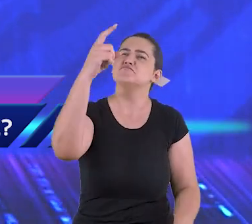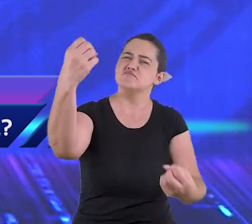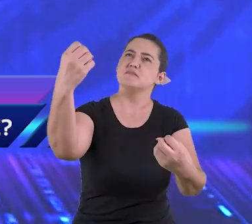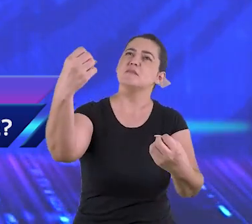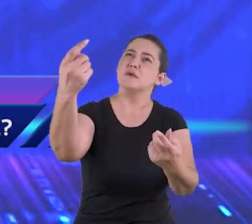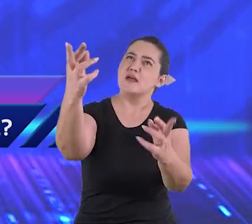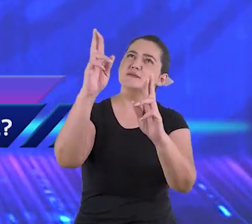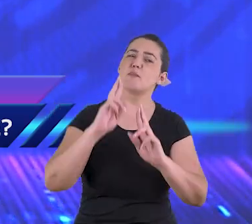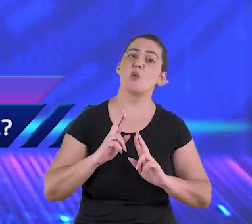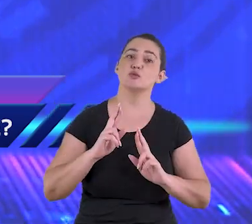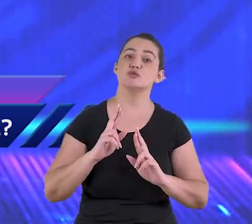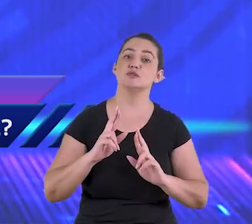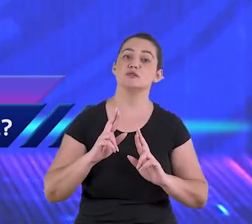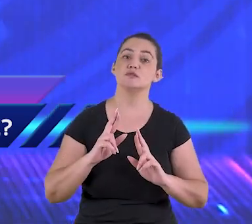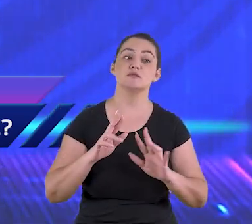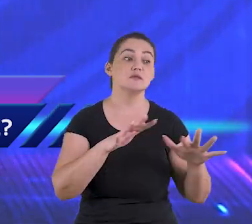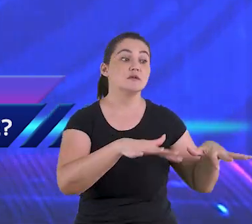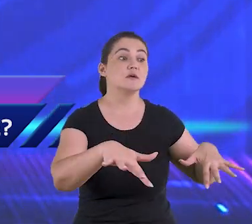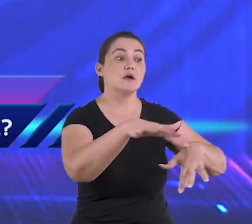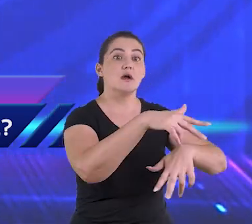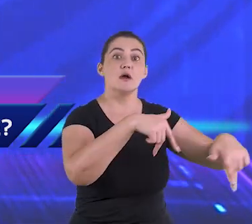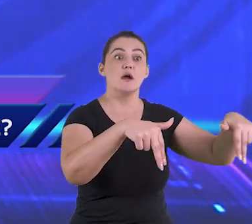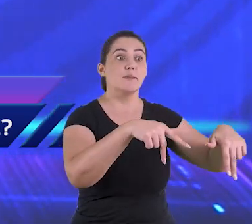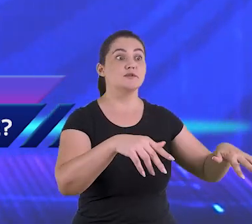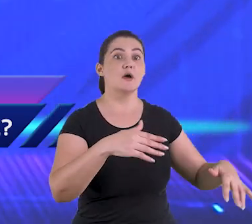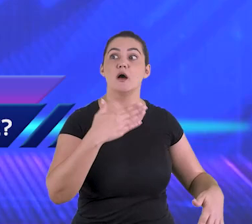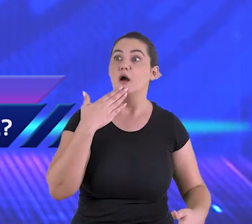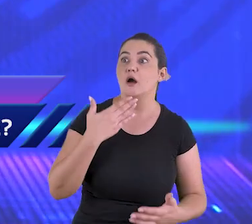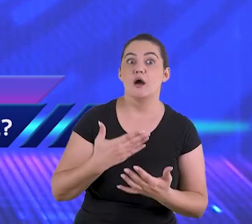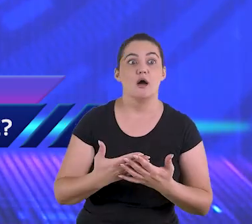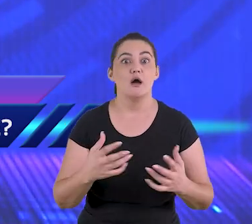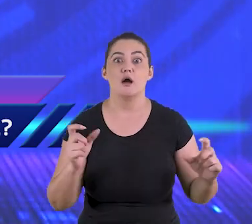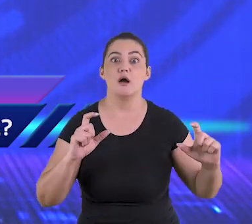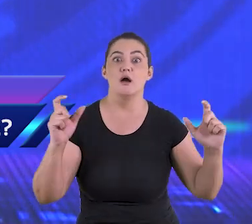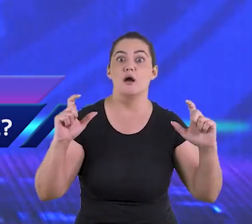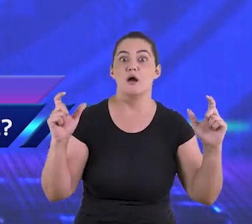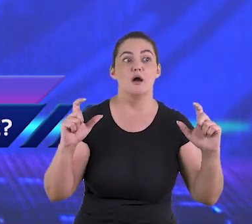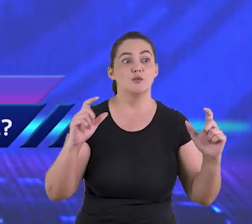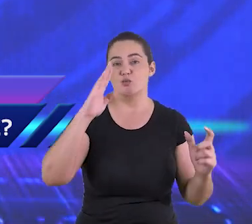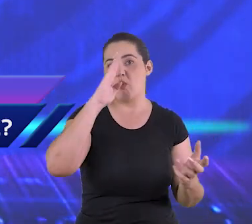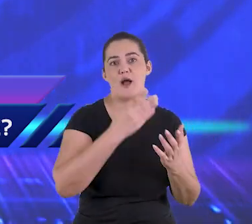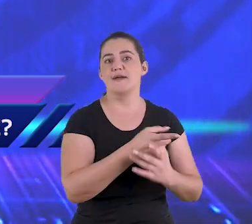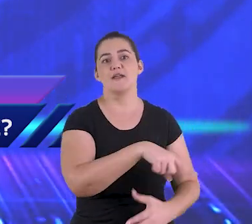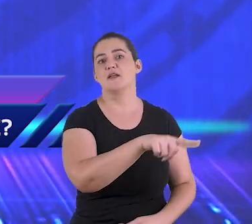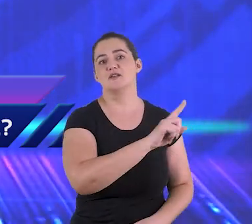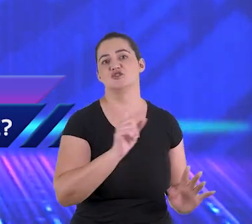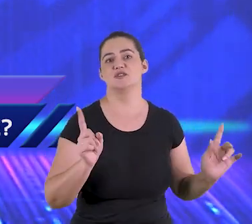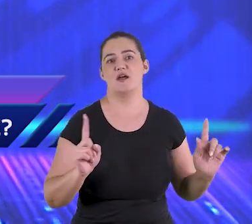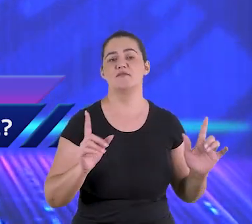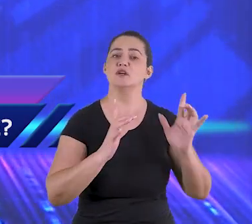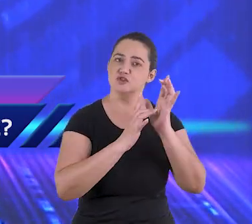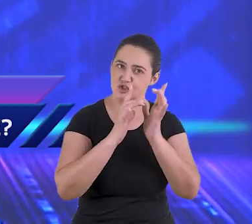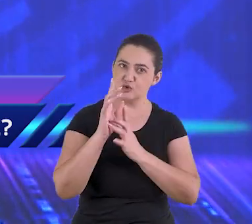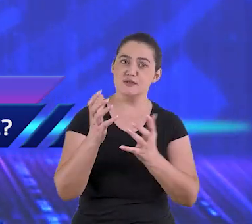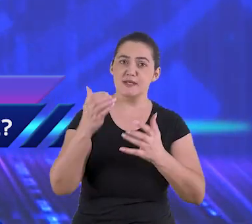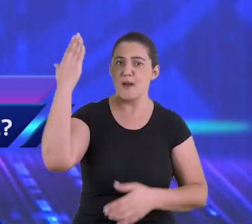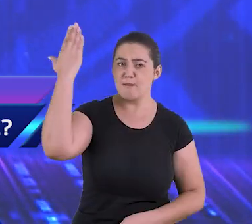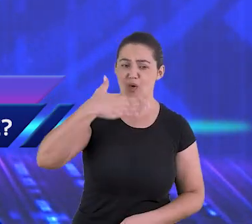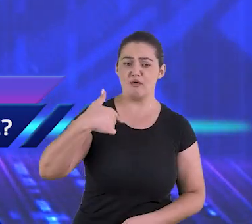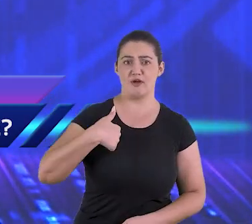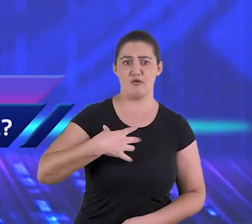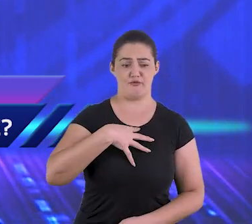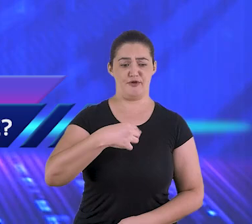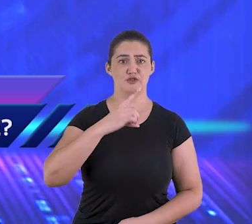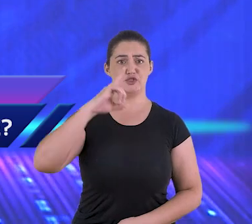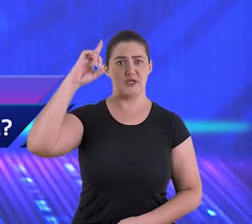E então a incredulidade da multidão foi confrontada para que eles cressem que Jesus foi o enviado.